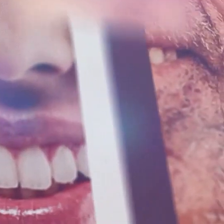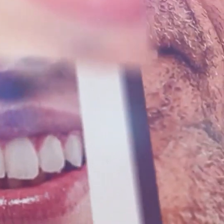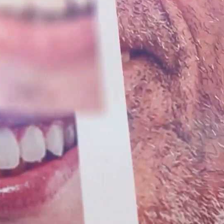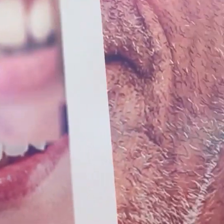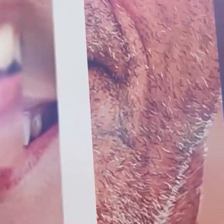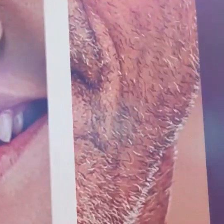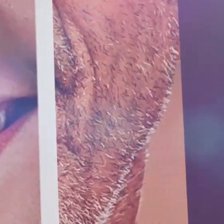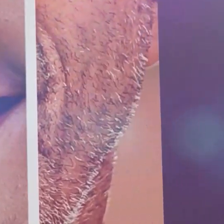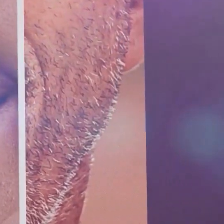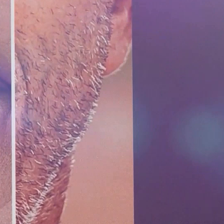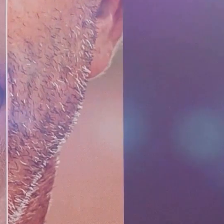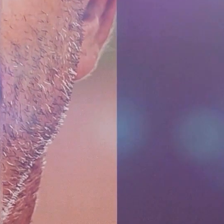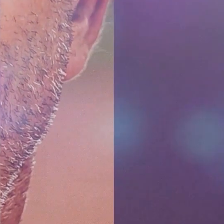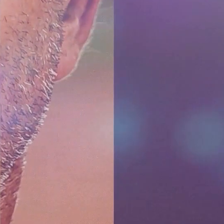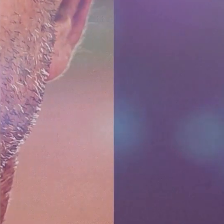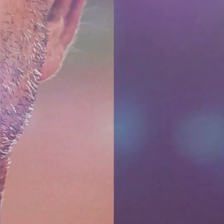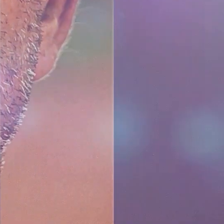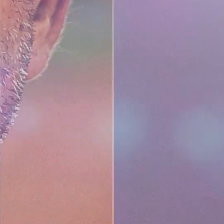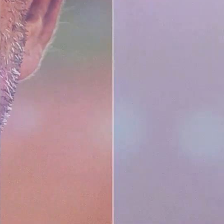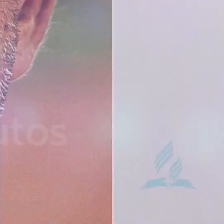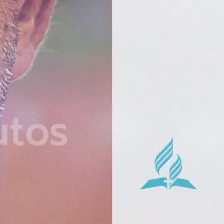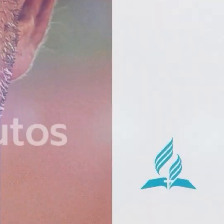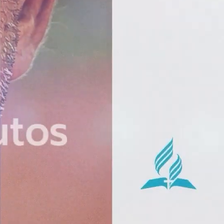Provai e vede. História de hoje: